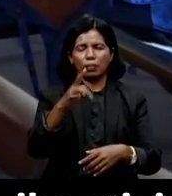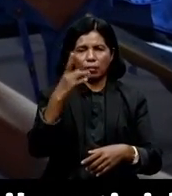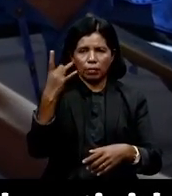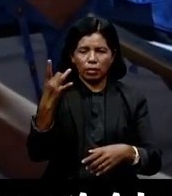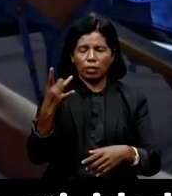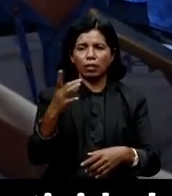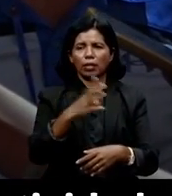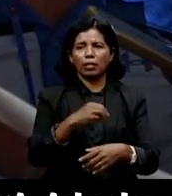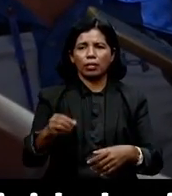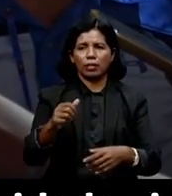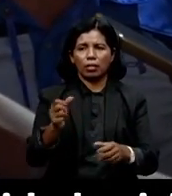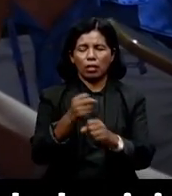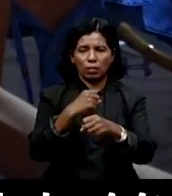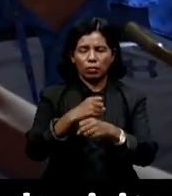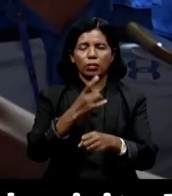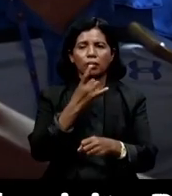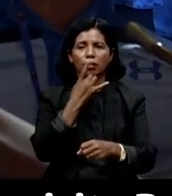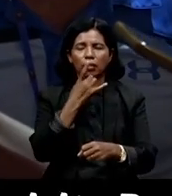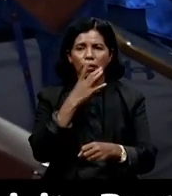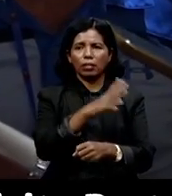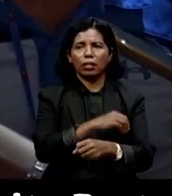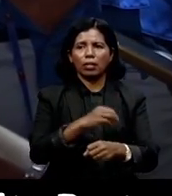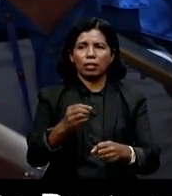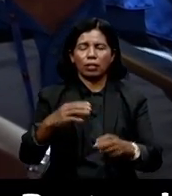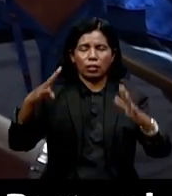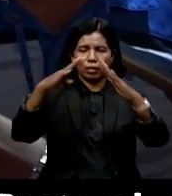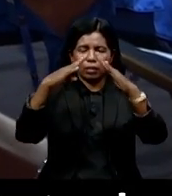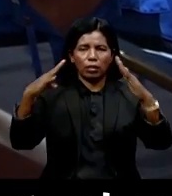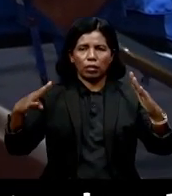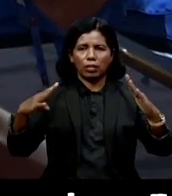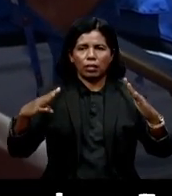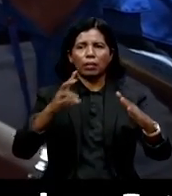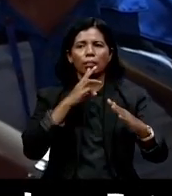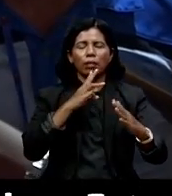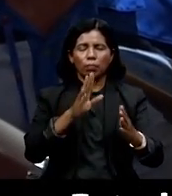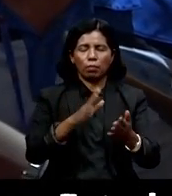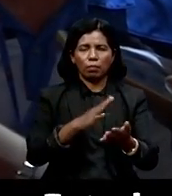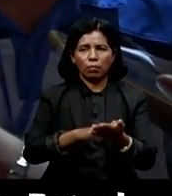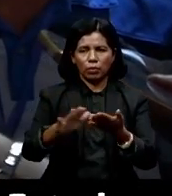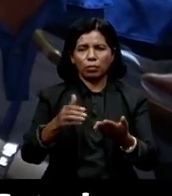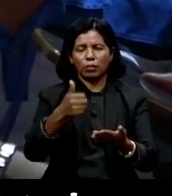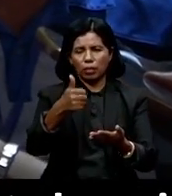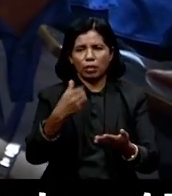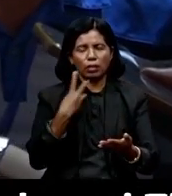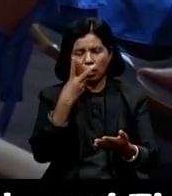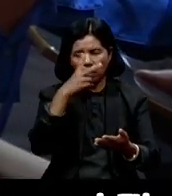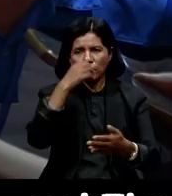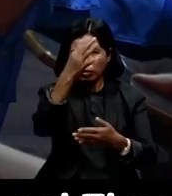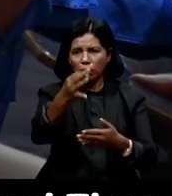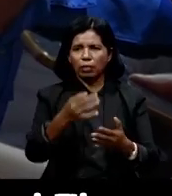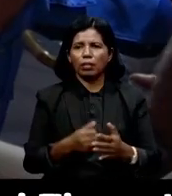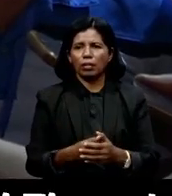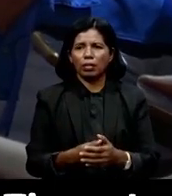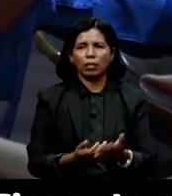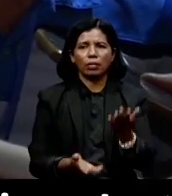dengue instalamos aí, mais né, tender né a dengue mas bem mais mas suficiente, e itare toque bawing